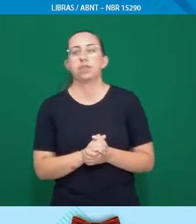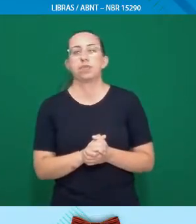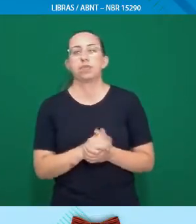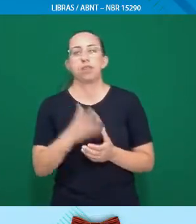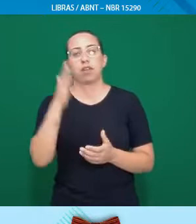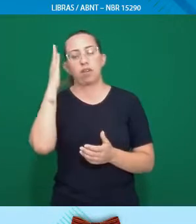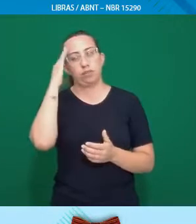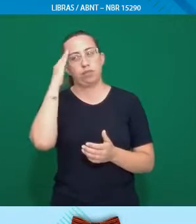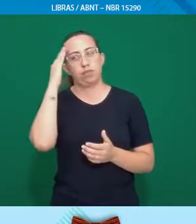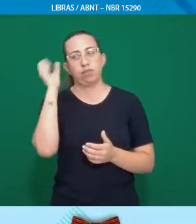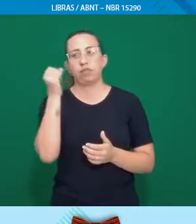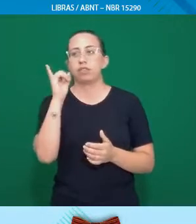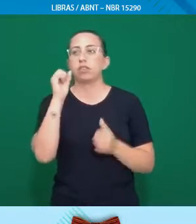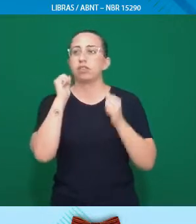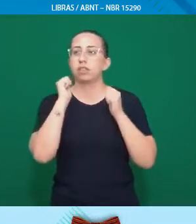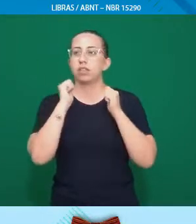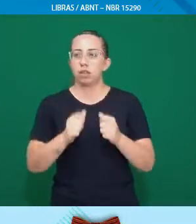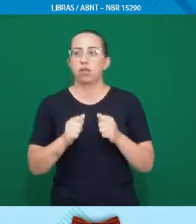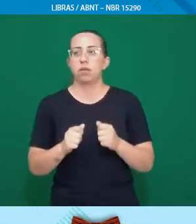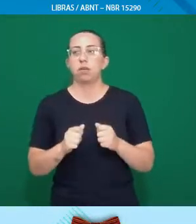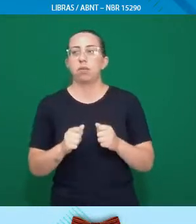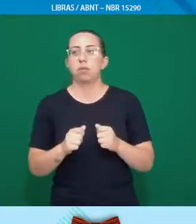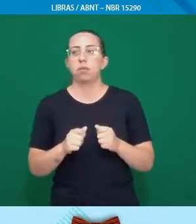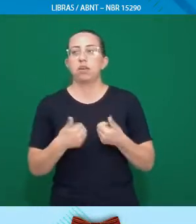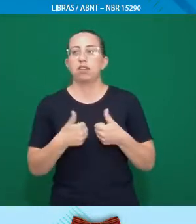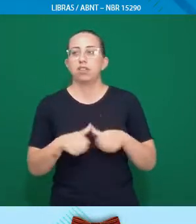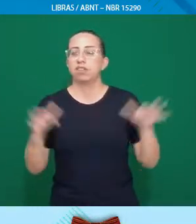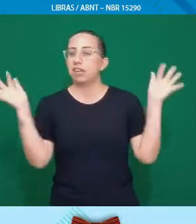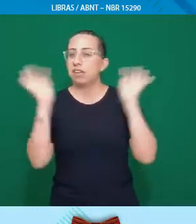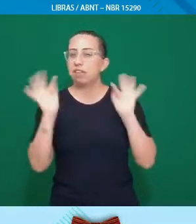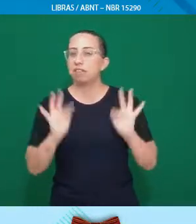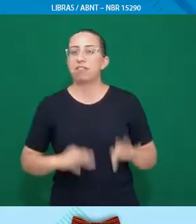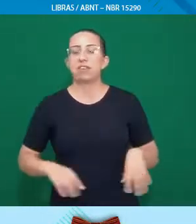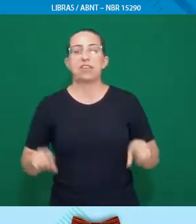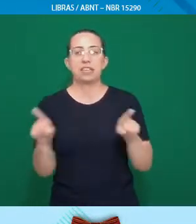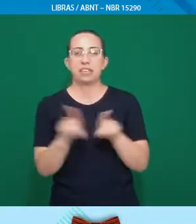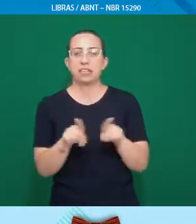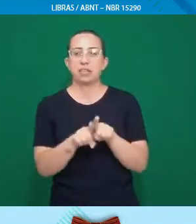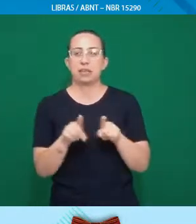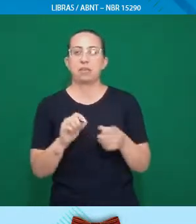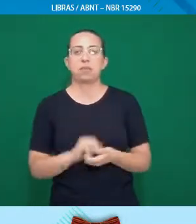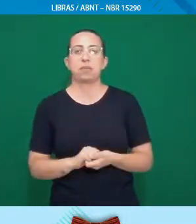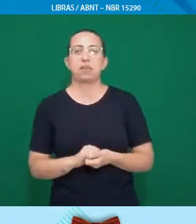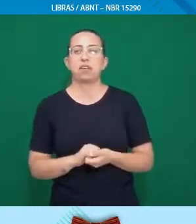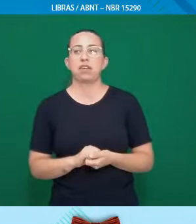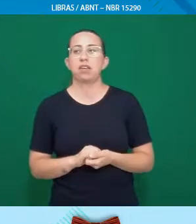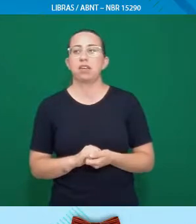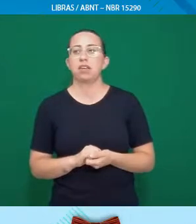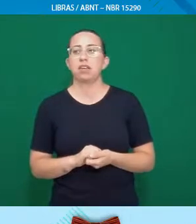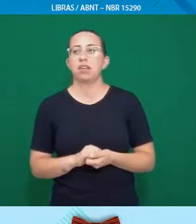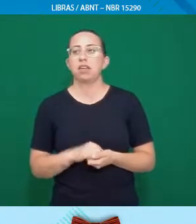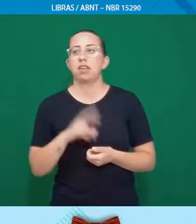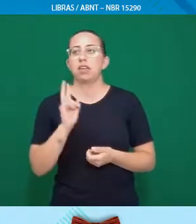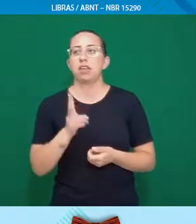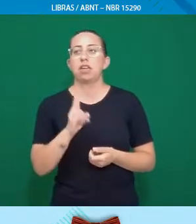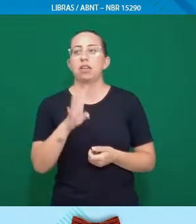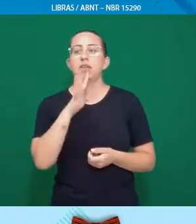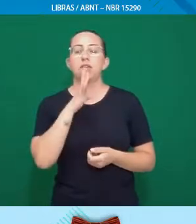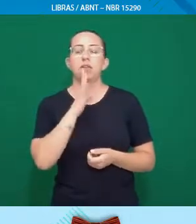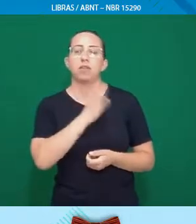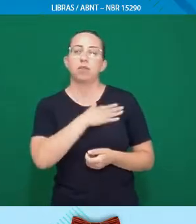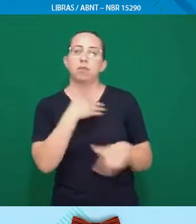e eu penso esse Ele Pode Ele deve estar muito feliz agora se ele pode estar nos acompanhando porque ele sempre